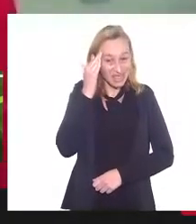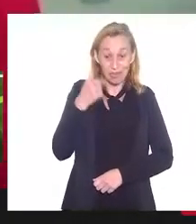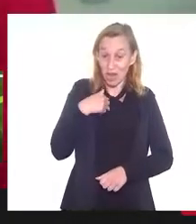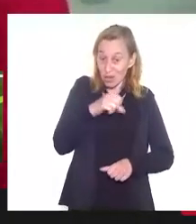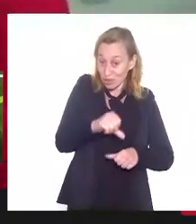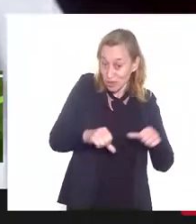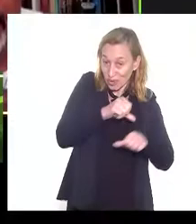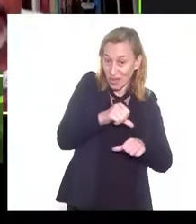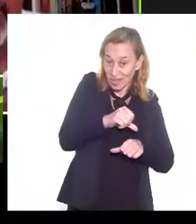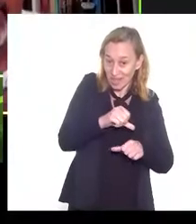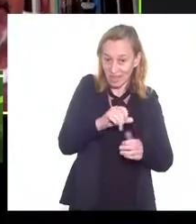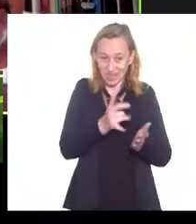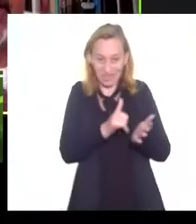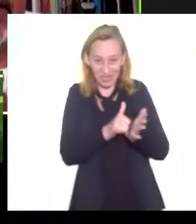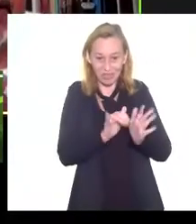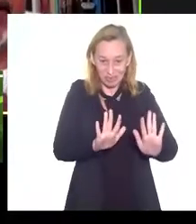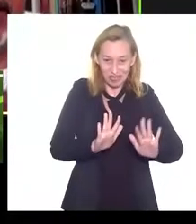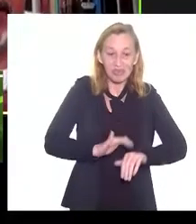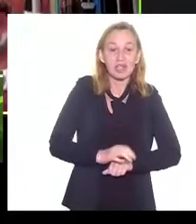trocado de telefone. Bom,